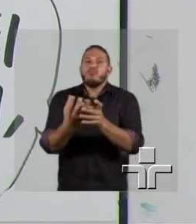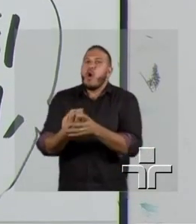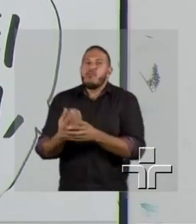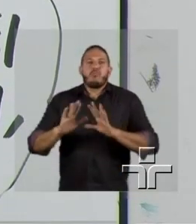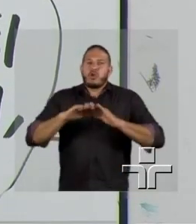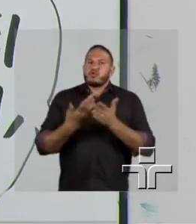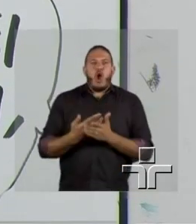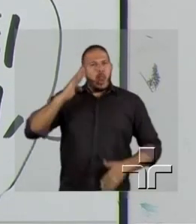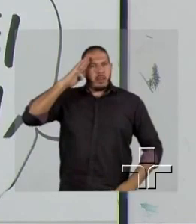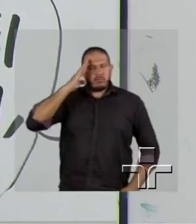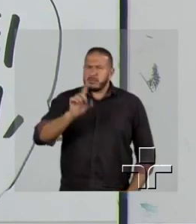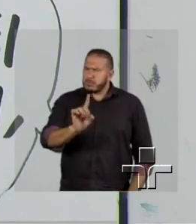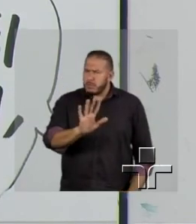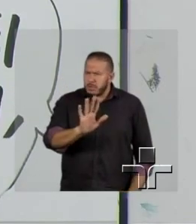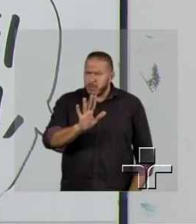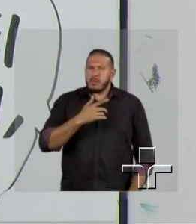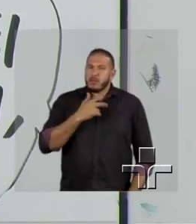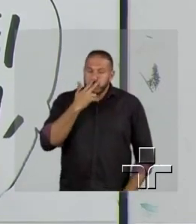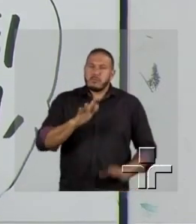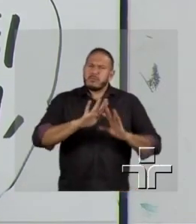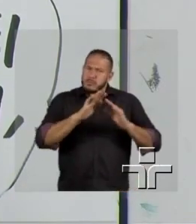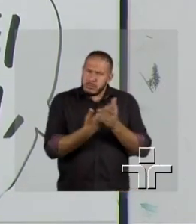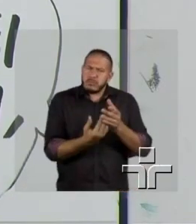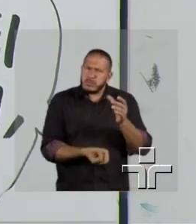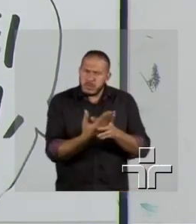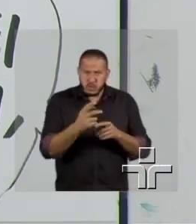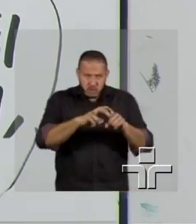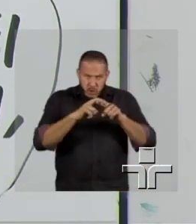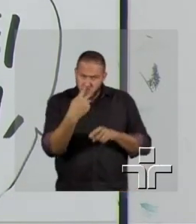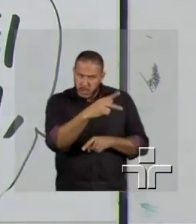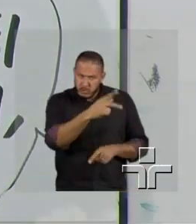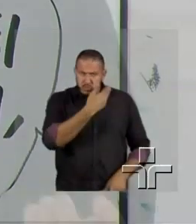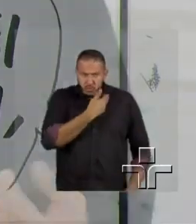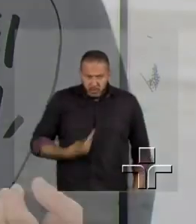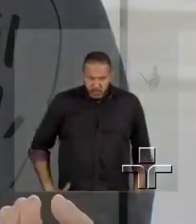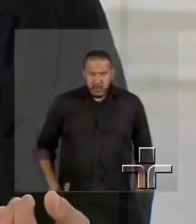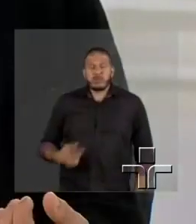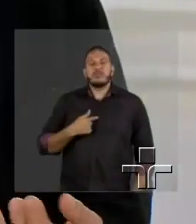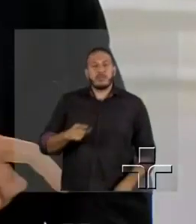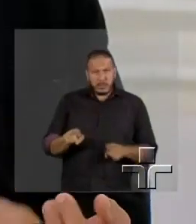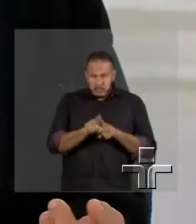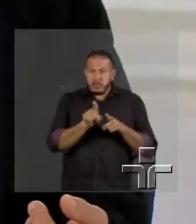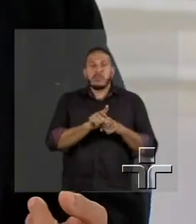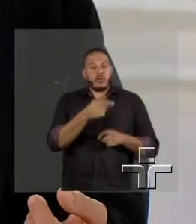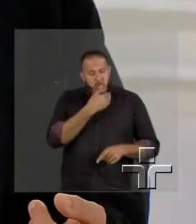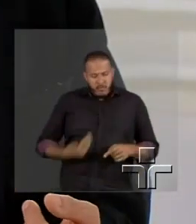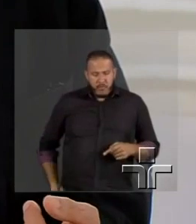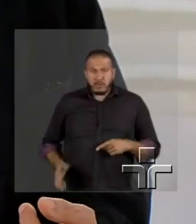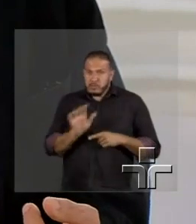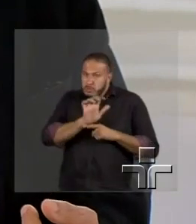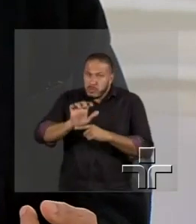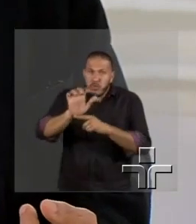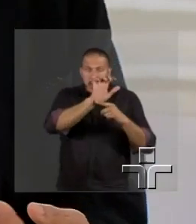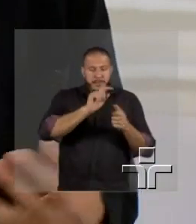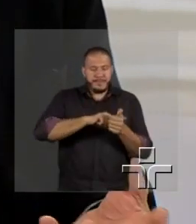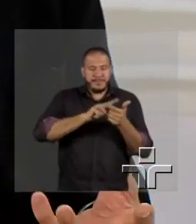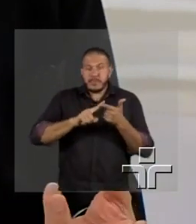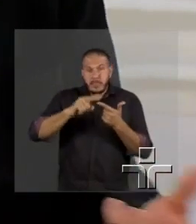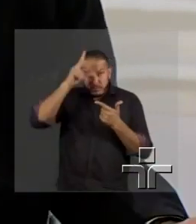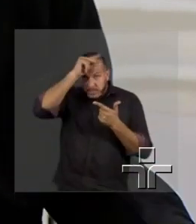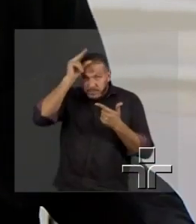favorecer a área de ensino, e com qualidade. Né? Houve deterioração? Houve.